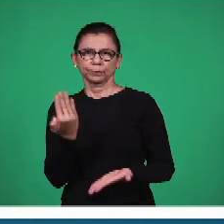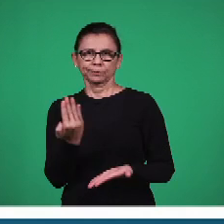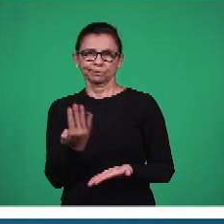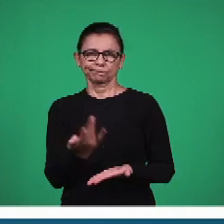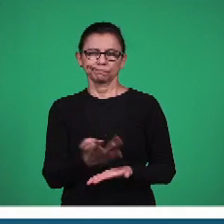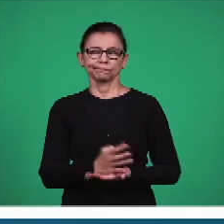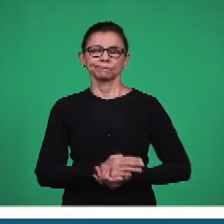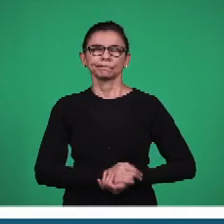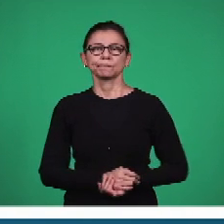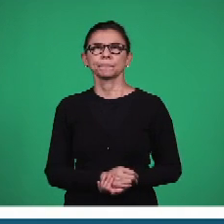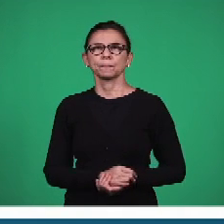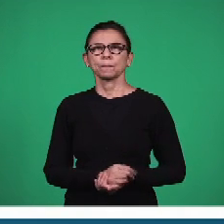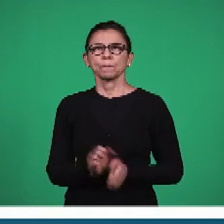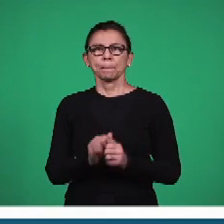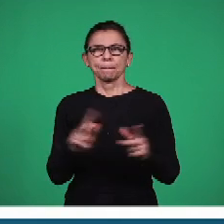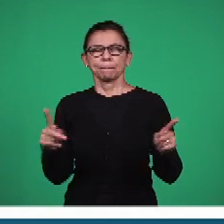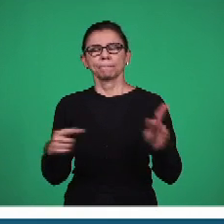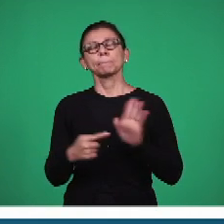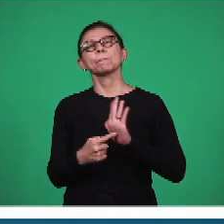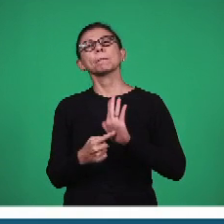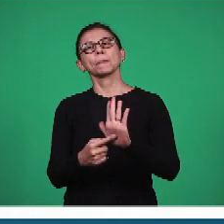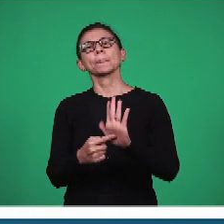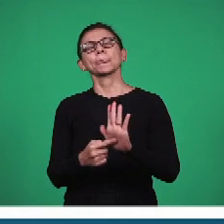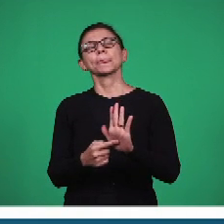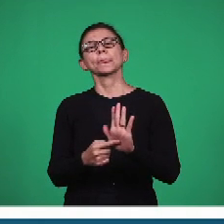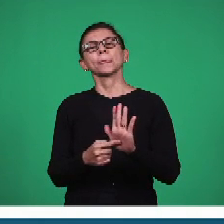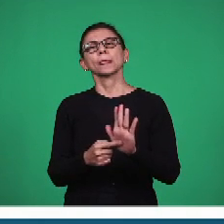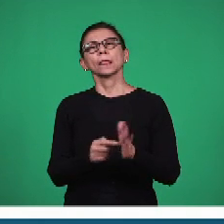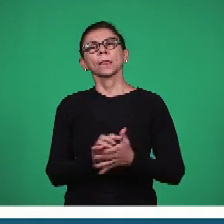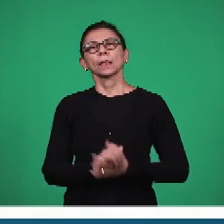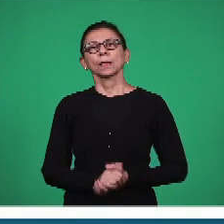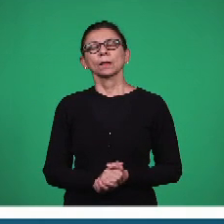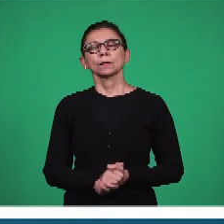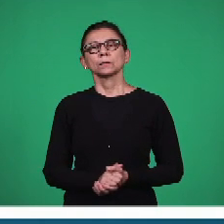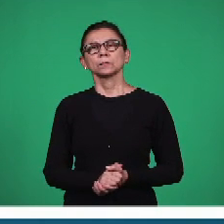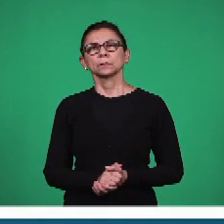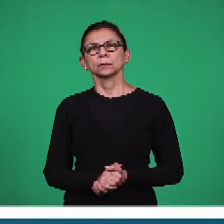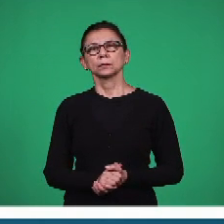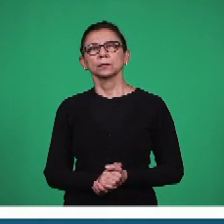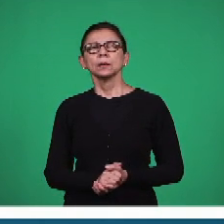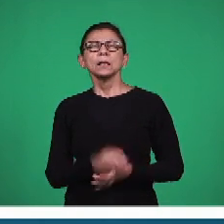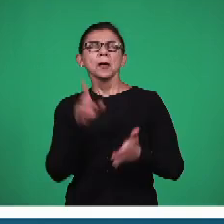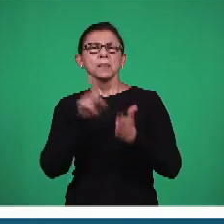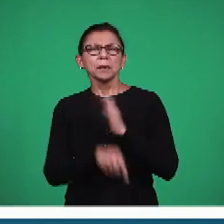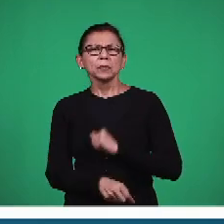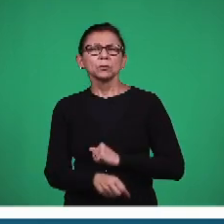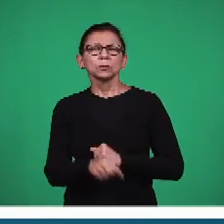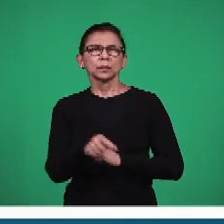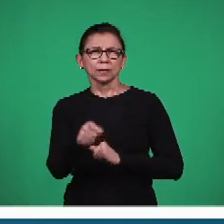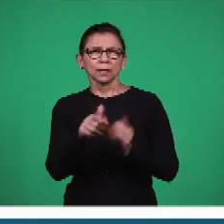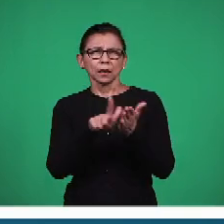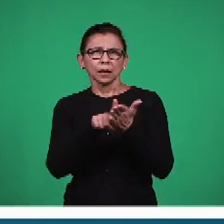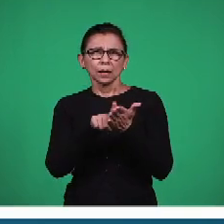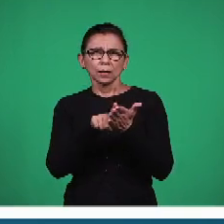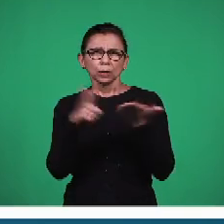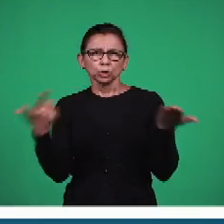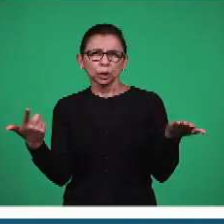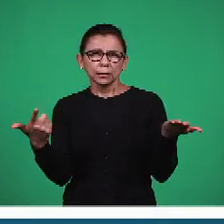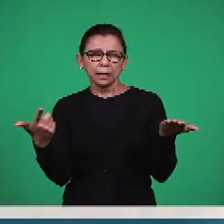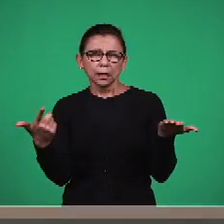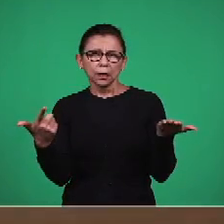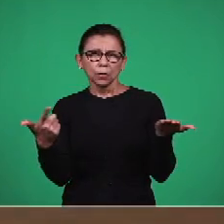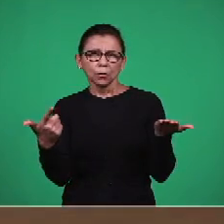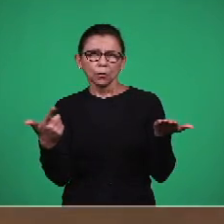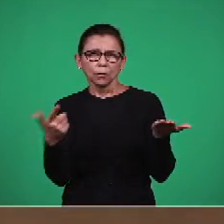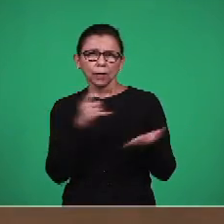do texto do Apocalipse. Agora a pergunta é essa. Isso está nos jornais dos nossos dias? Alguma coisa referente a isso? Está